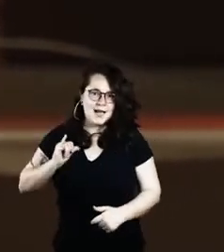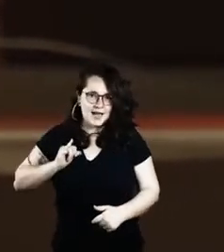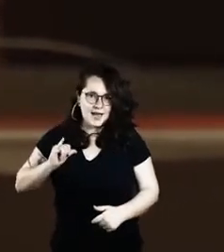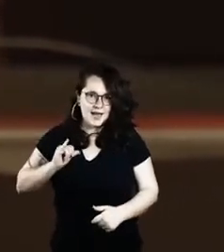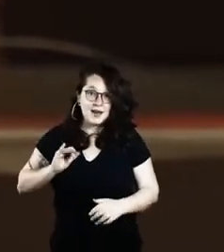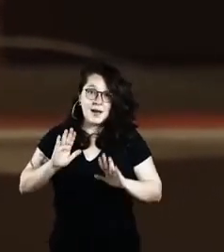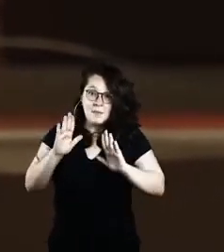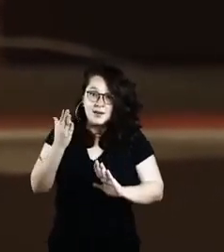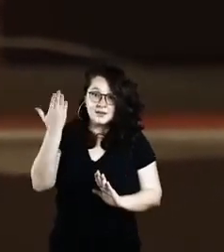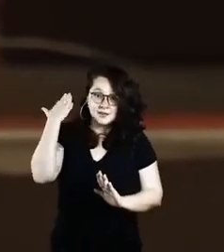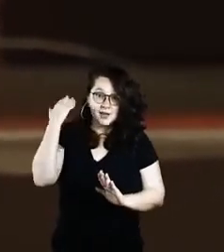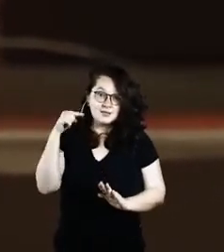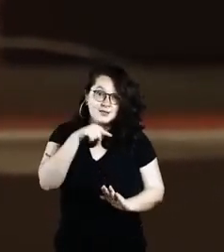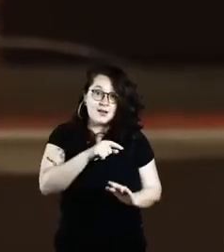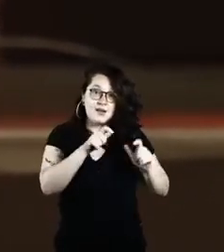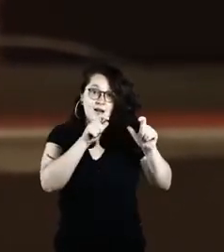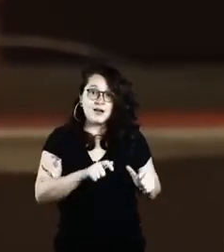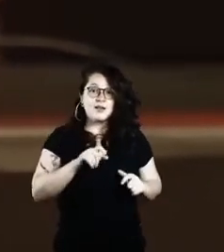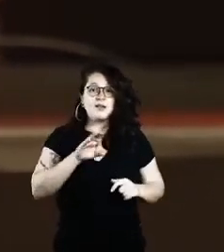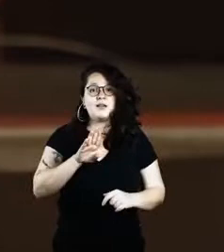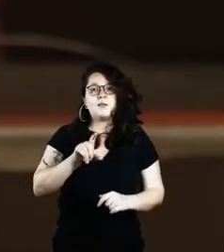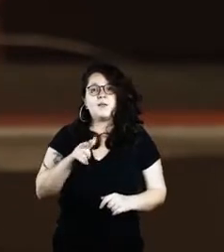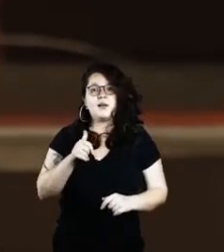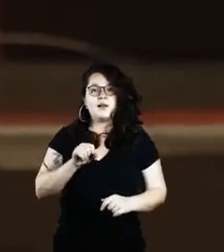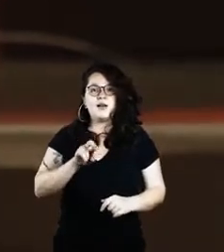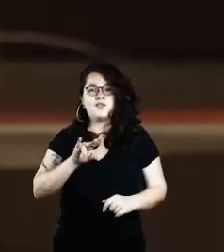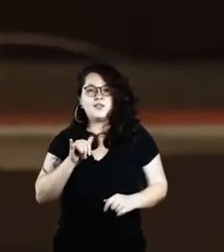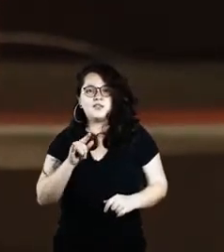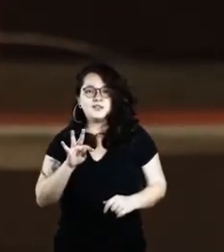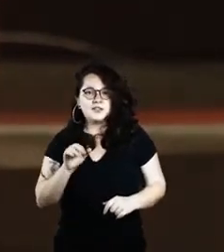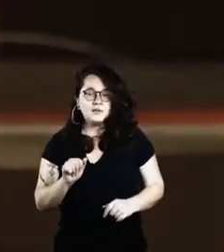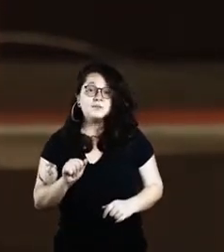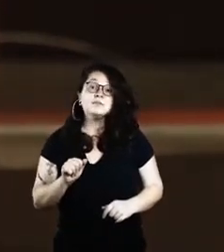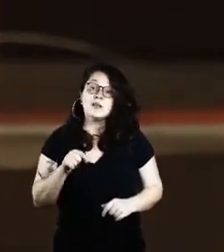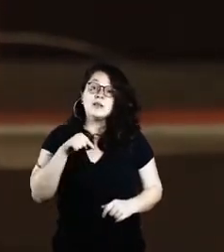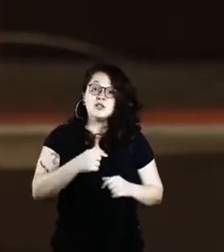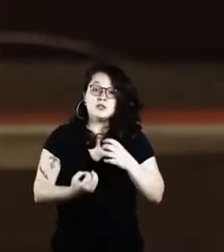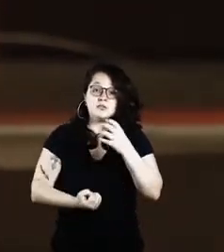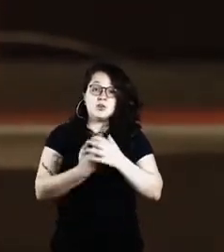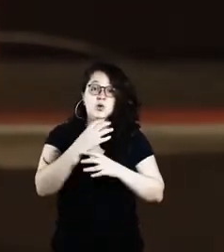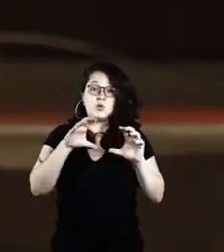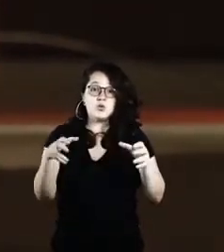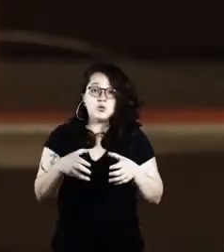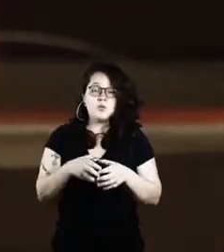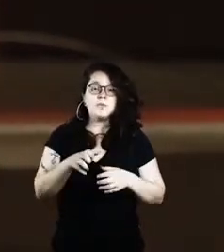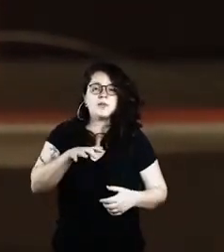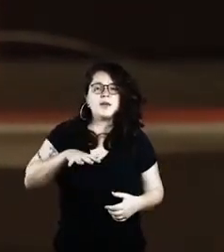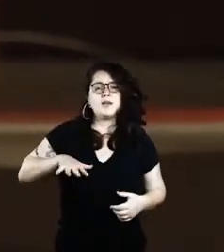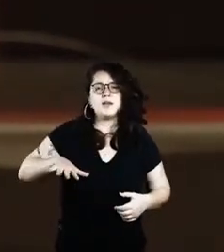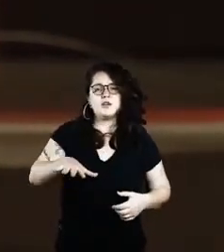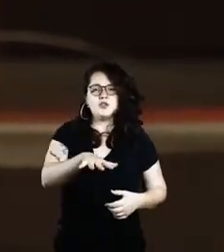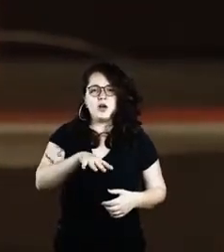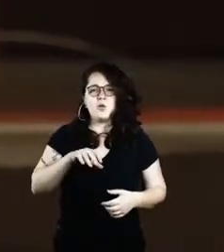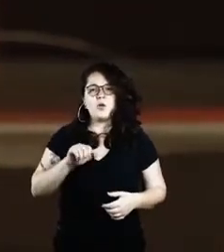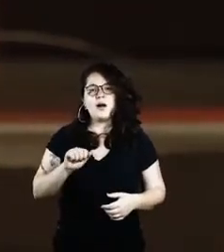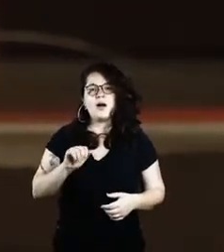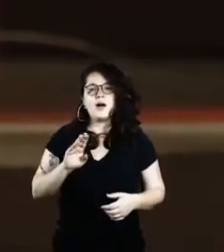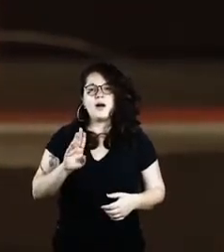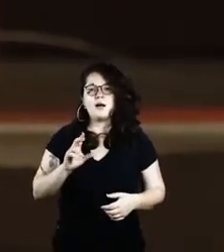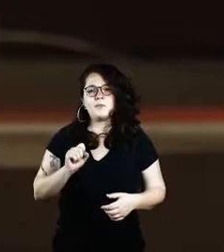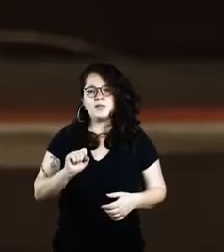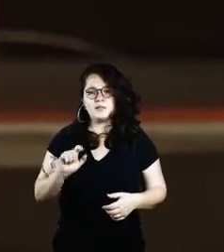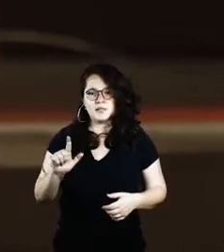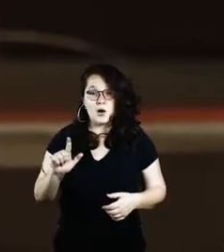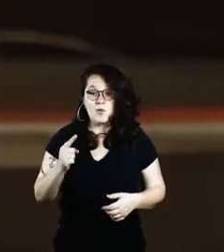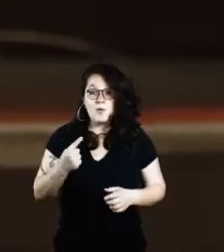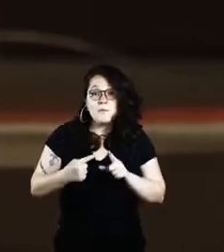parte da minha vida aqui na Bela Vista, onde a gente fundou o grupo Região Abissal, né? Que foi o primeiro grupo a gravar um LP